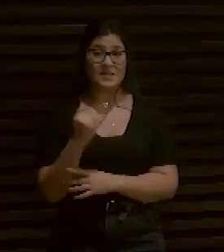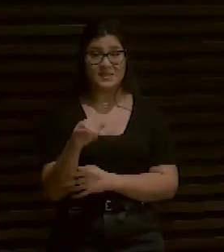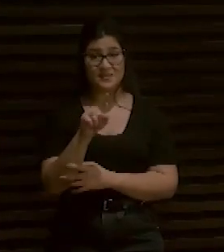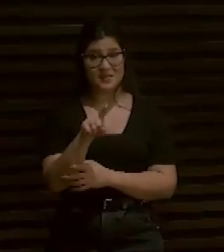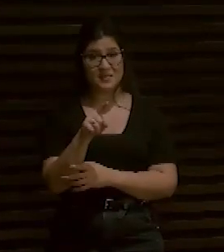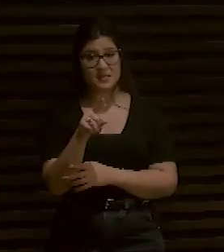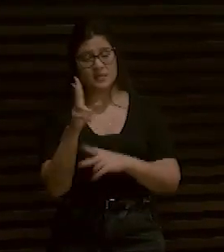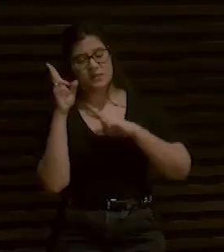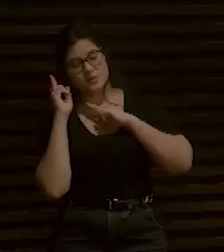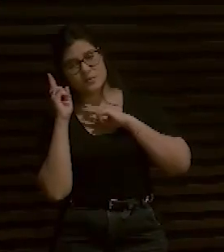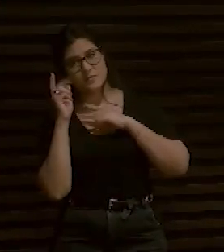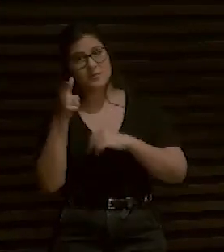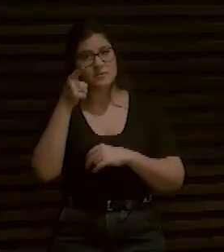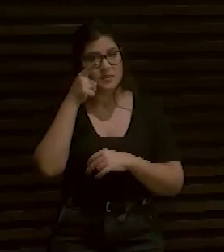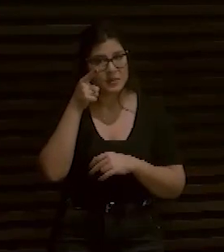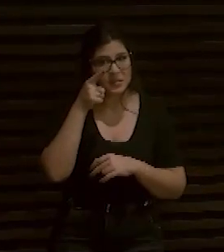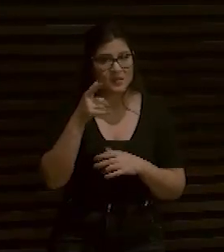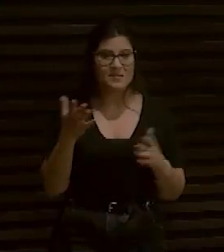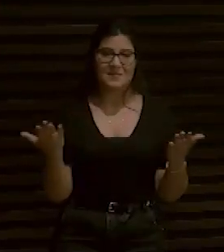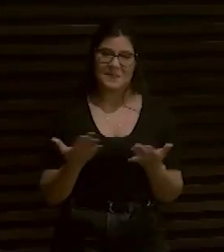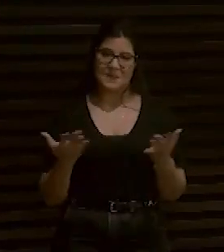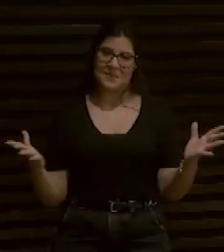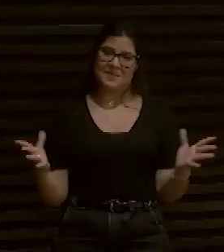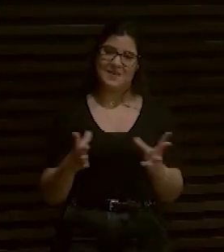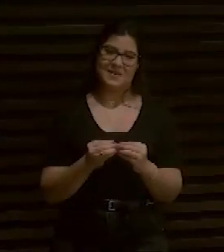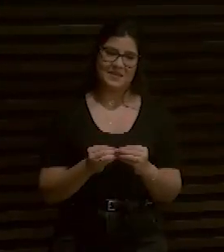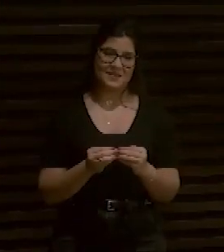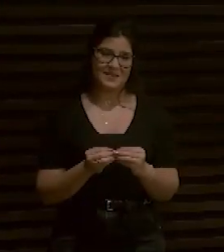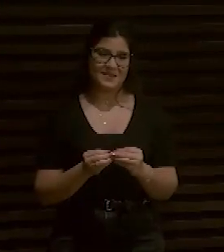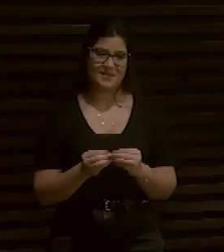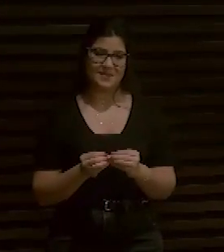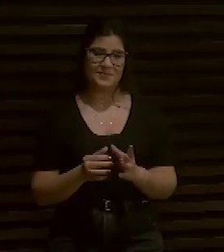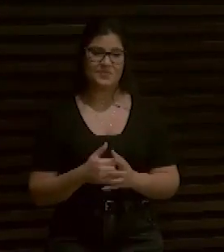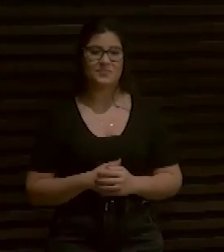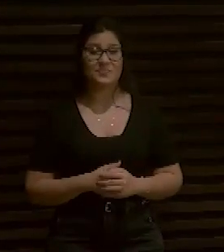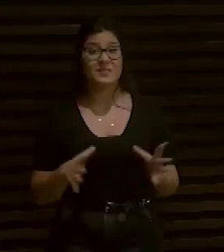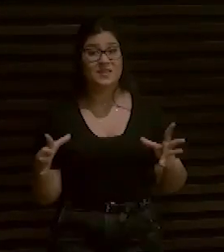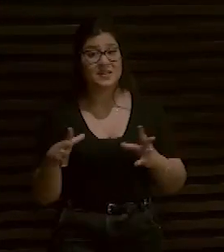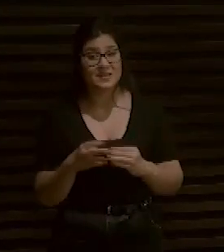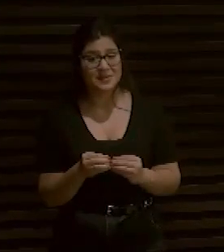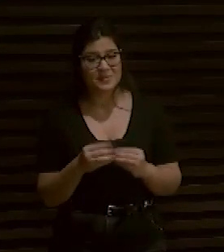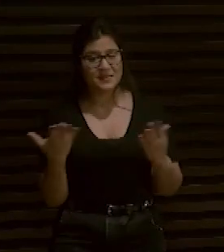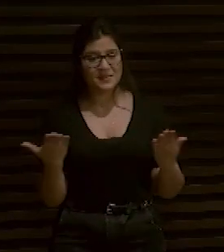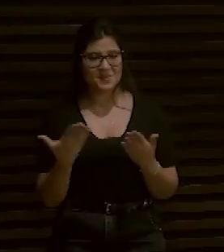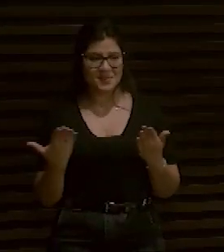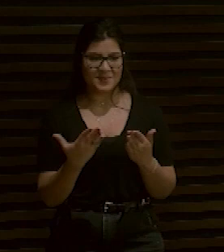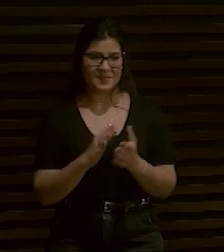50 minutos, presta atenção nesse fechamento, que eu vou tentar de alguma forma resumir aquilo que foi dito aqui nesses 50